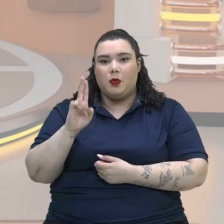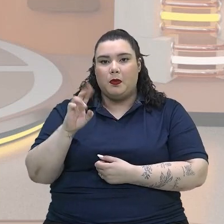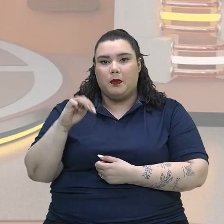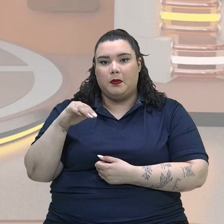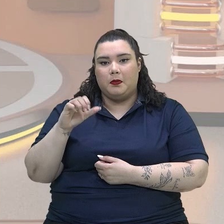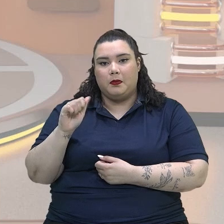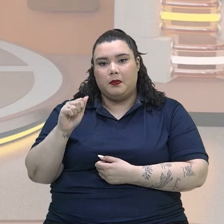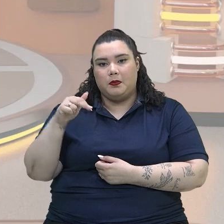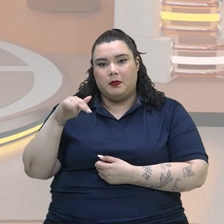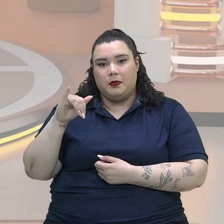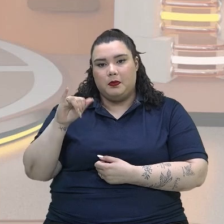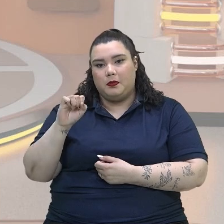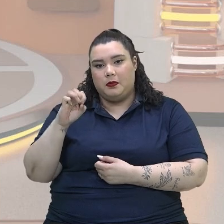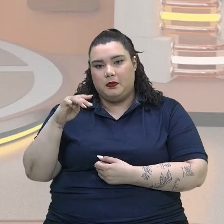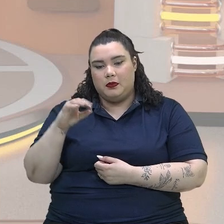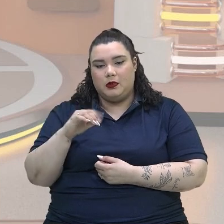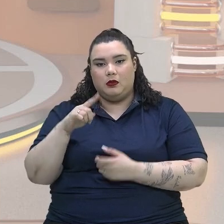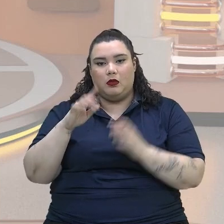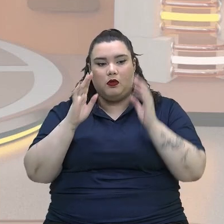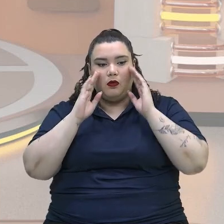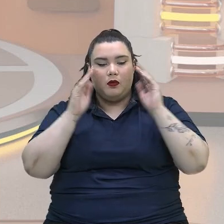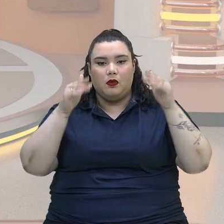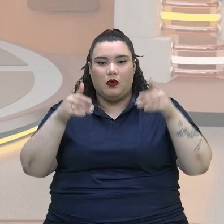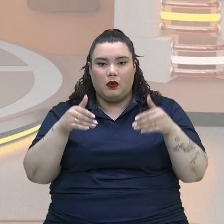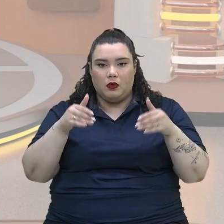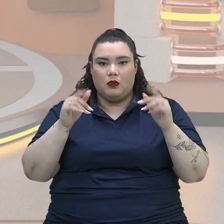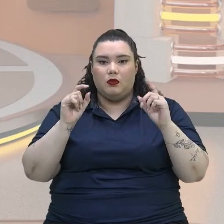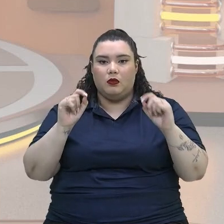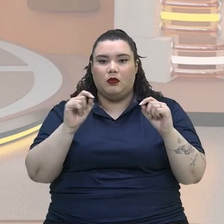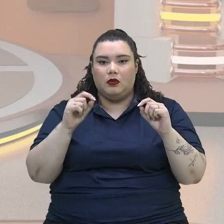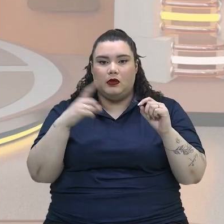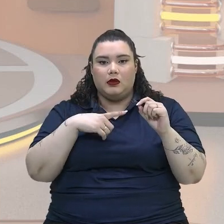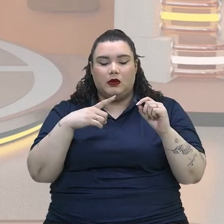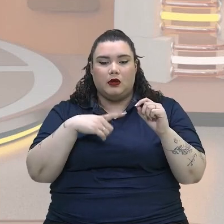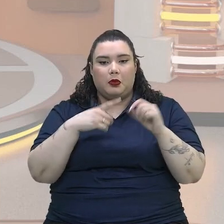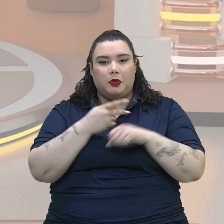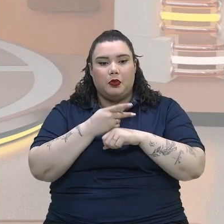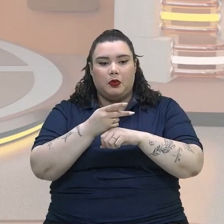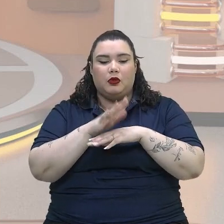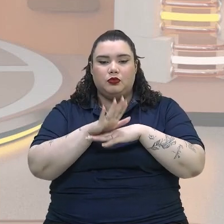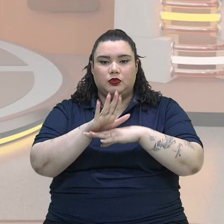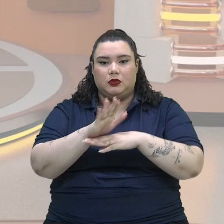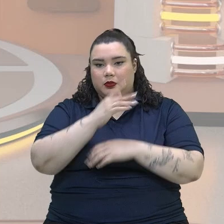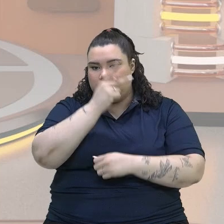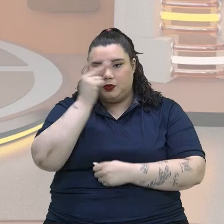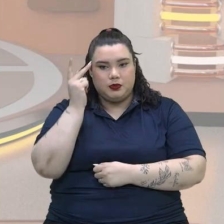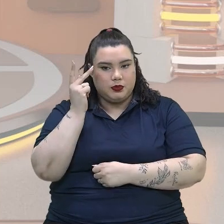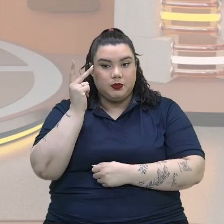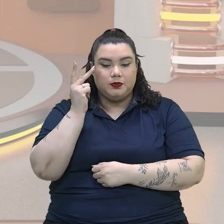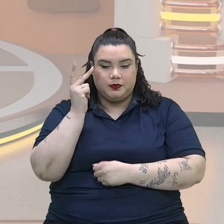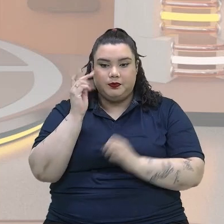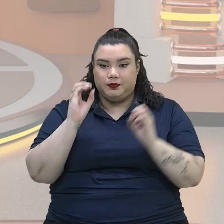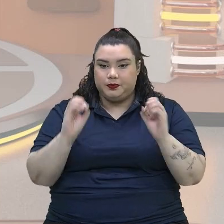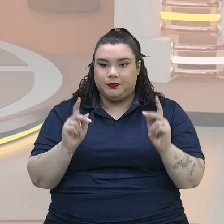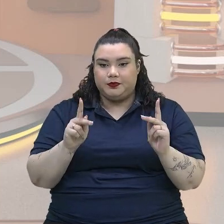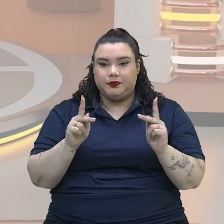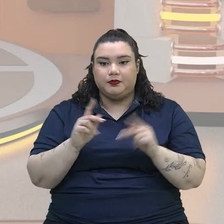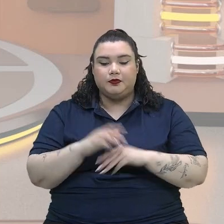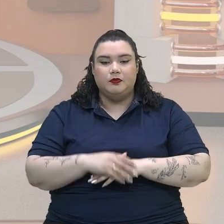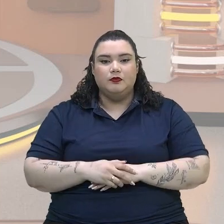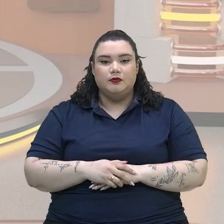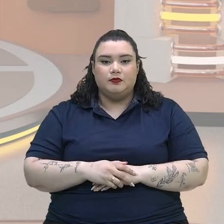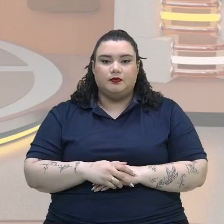que é essa dedicação de você buscar ajudar o outro, ajudar o próximo, certo? Muito